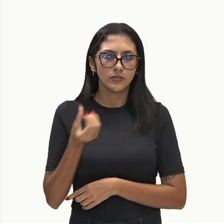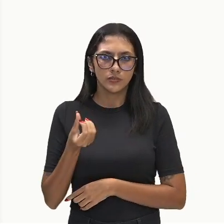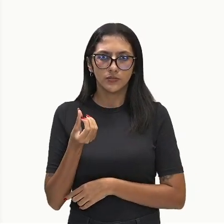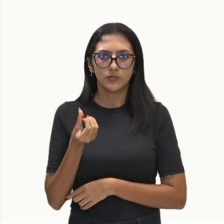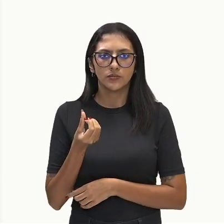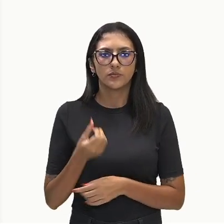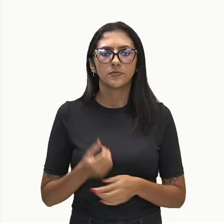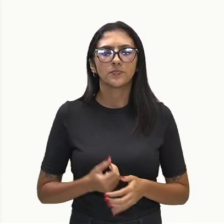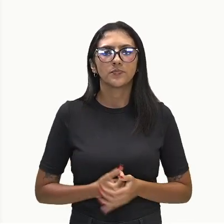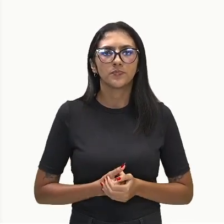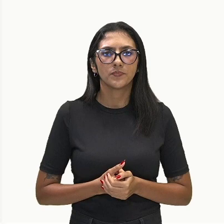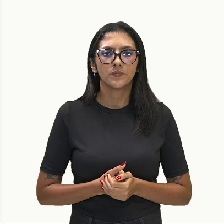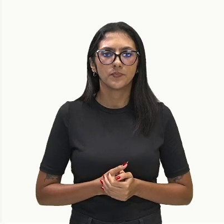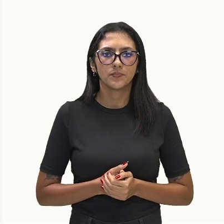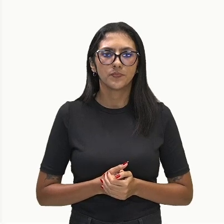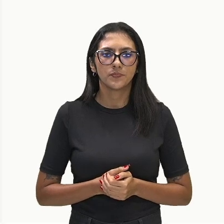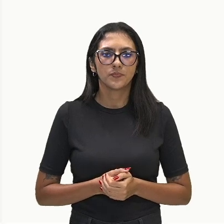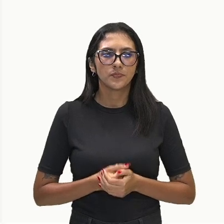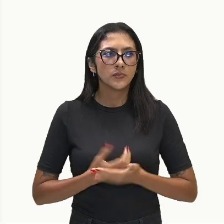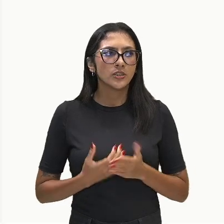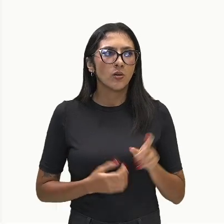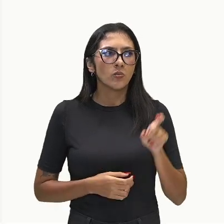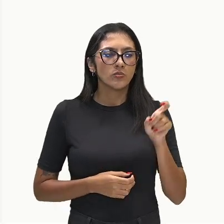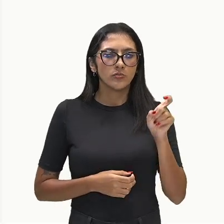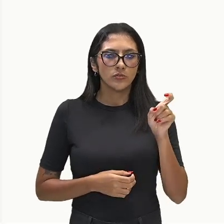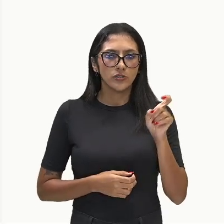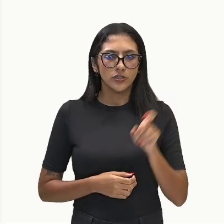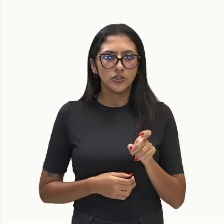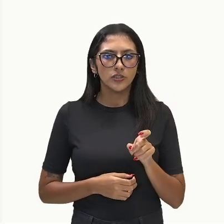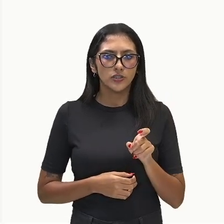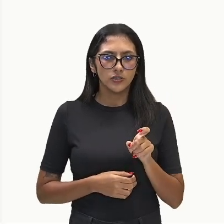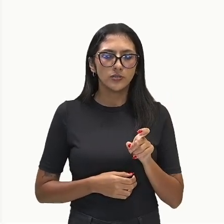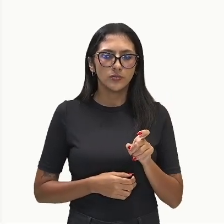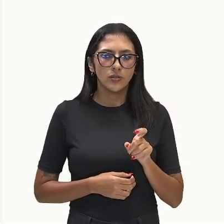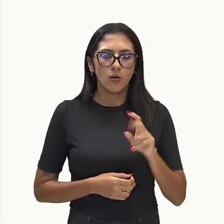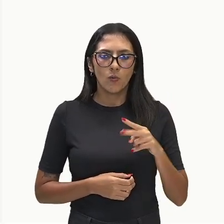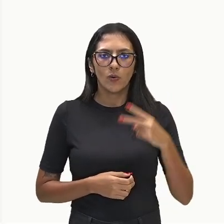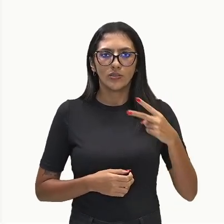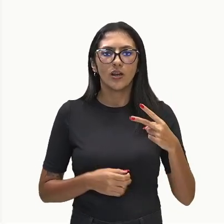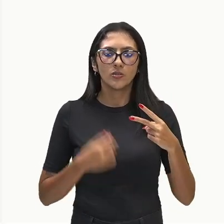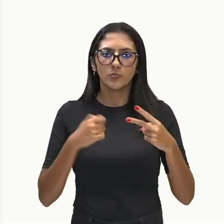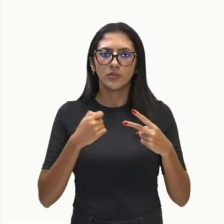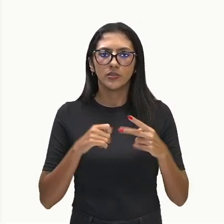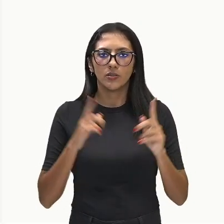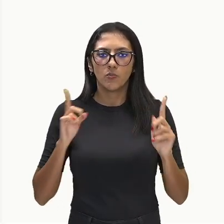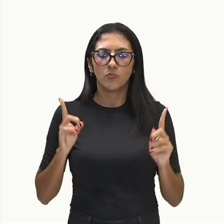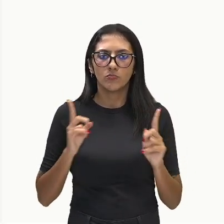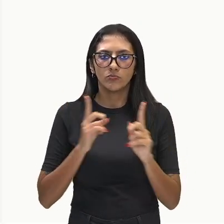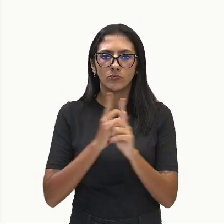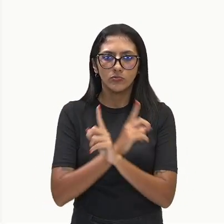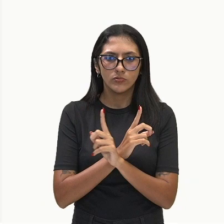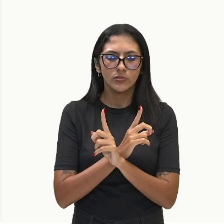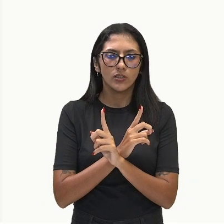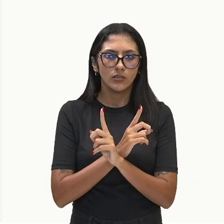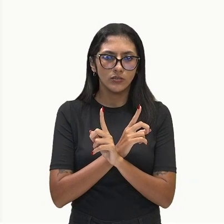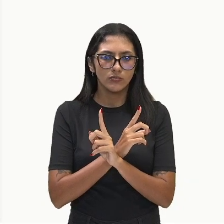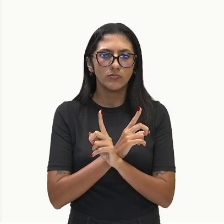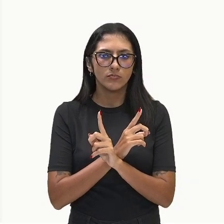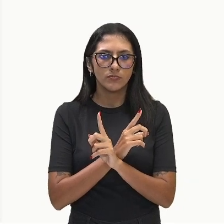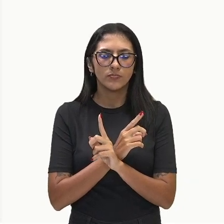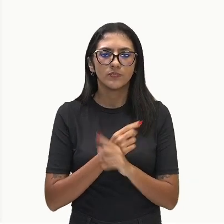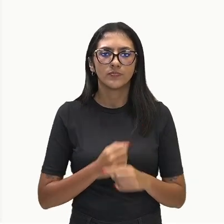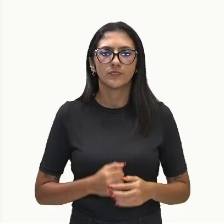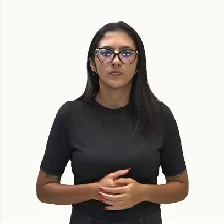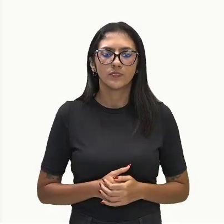quadrado. Então, vamos ter que passar aqui o x ao quadrado sobre 4 para o primeiro